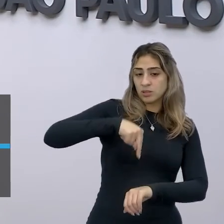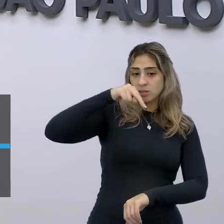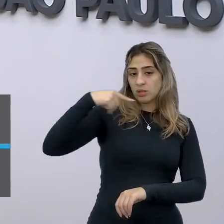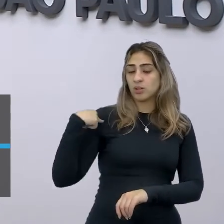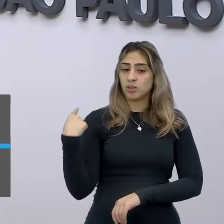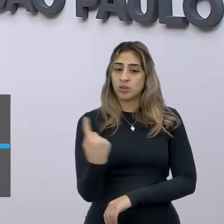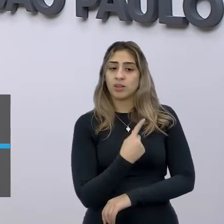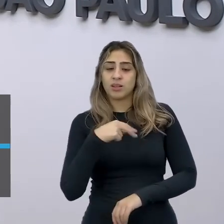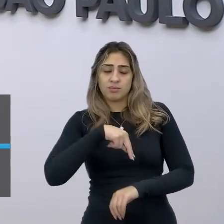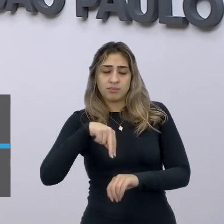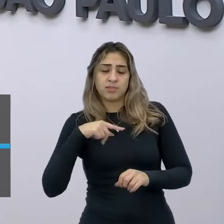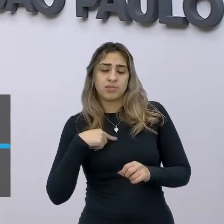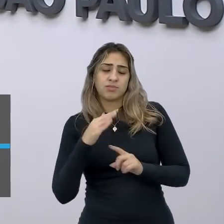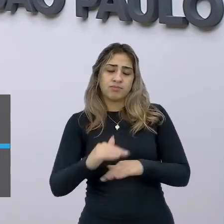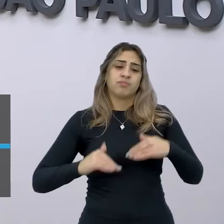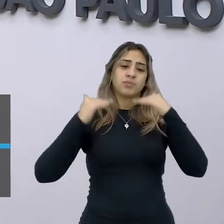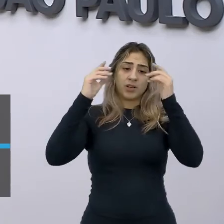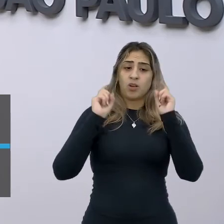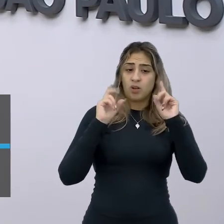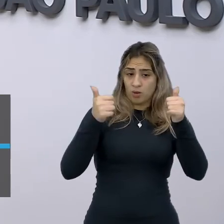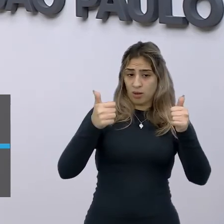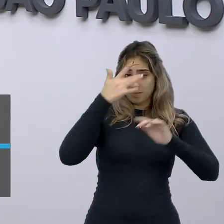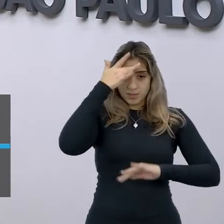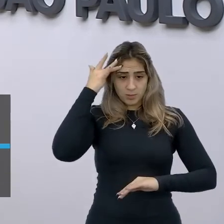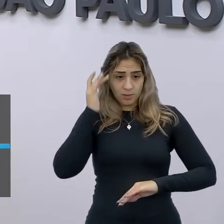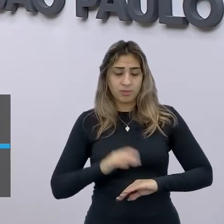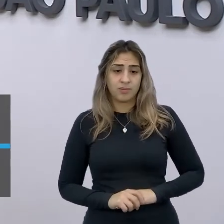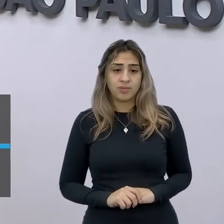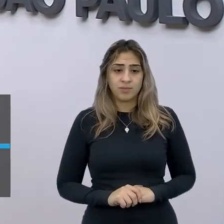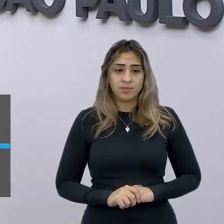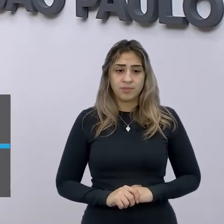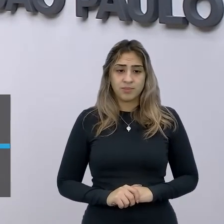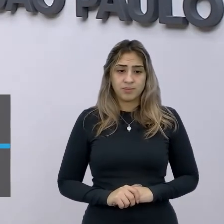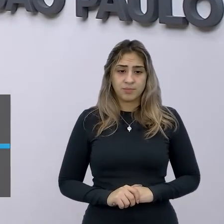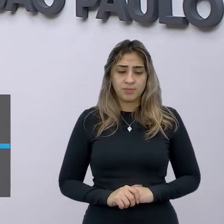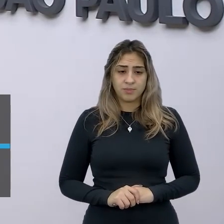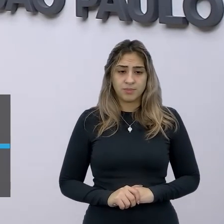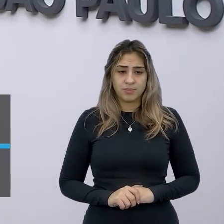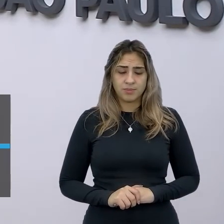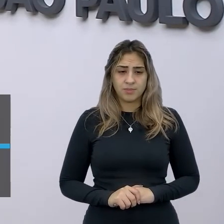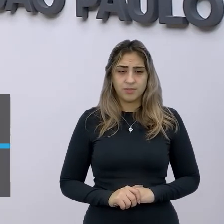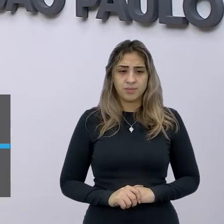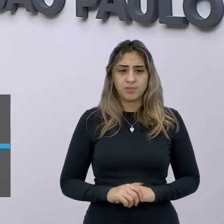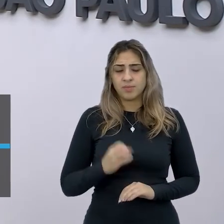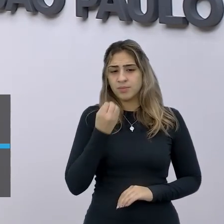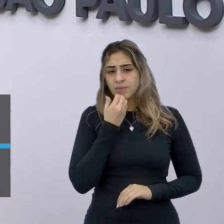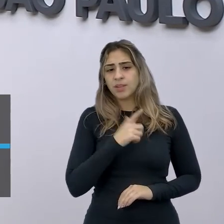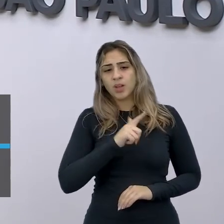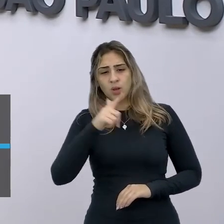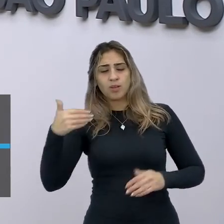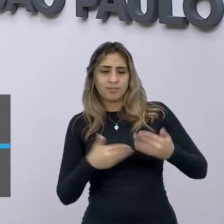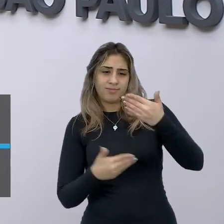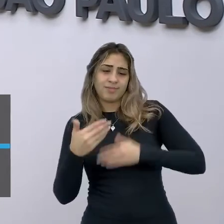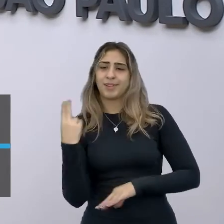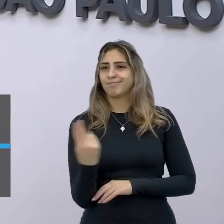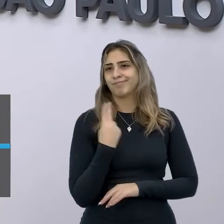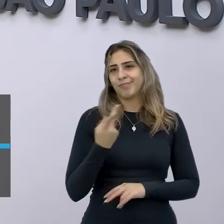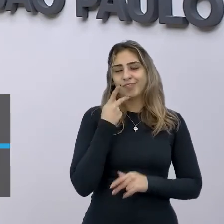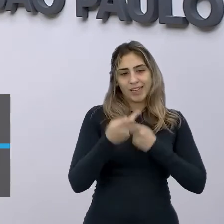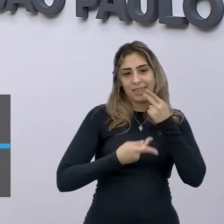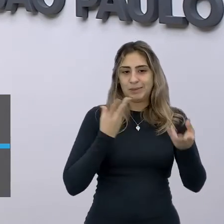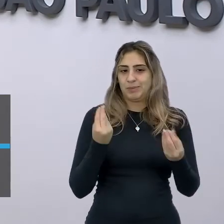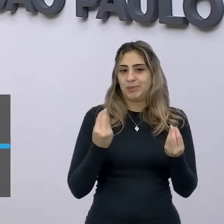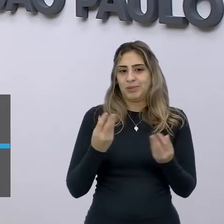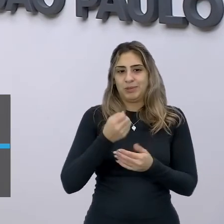do nacionalismo e da soberania. Tá certo, pessoal? Bom, eu teria ainda outros slides para falar, né? Mas